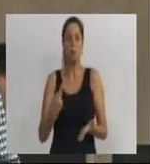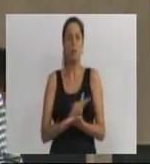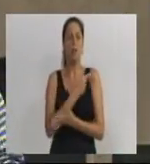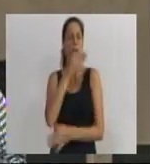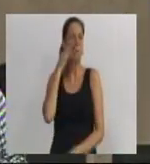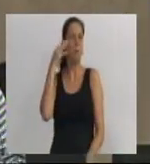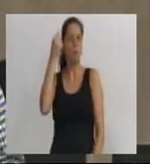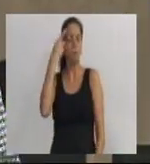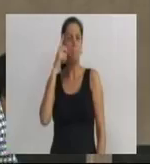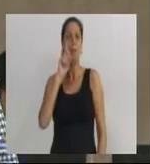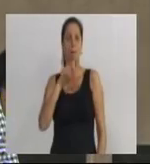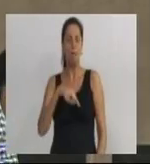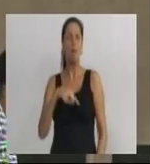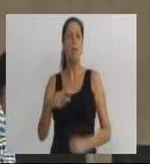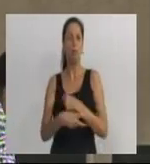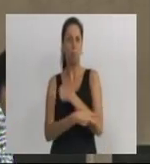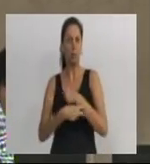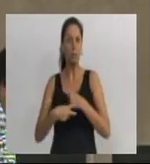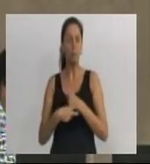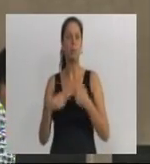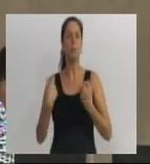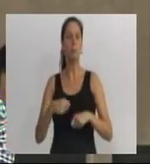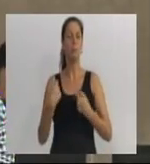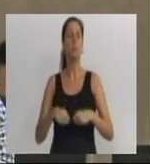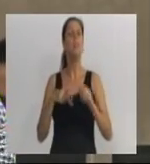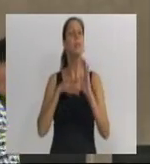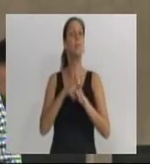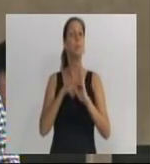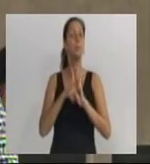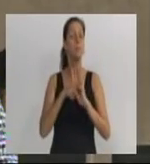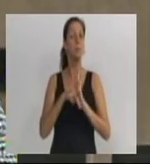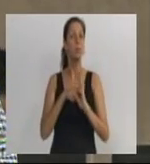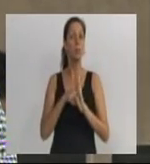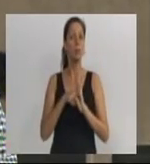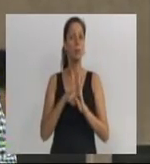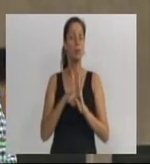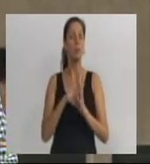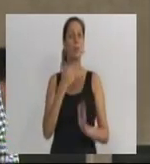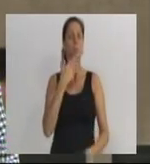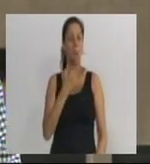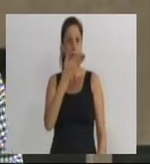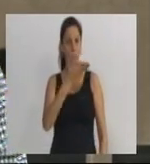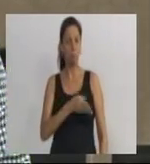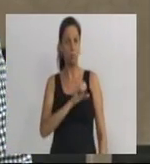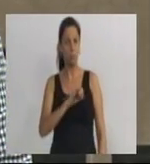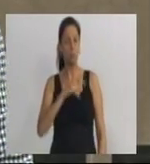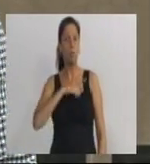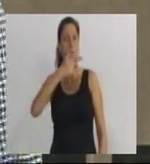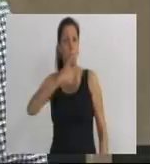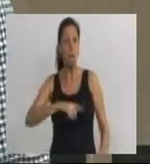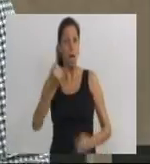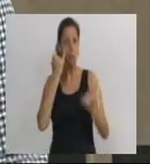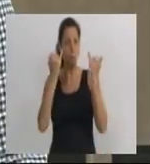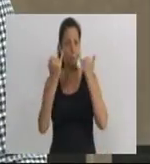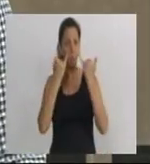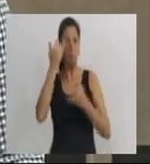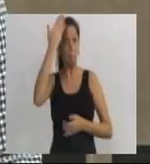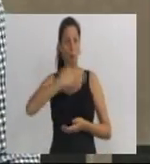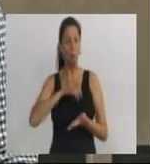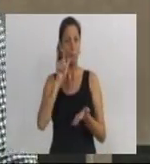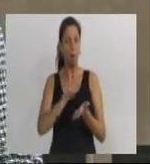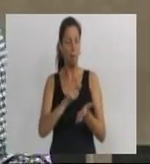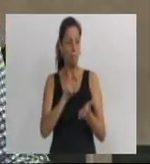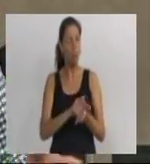assim, um crime que precisa ser investigado pela casa. Eu solicito a Vossa Excelência, se tiver informações por escrito, que distribua aos